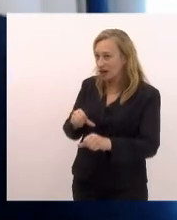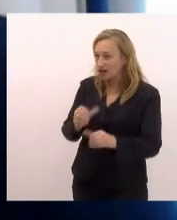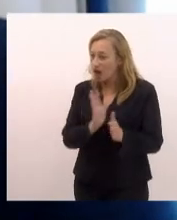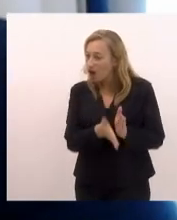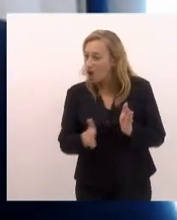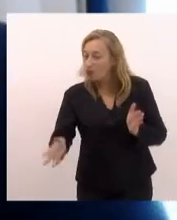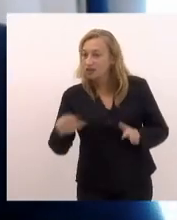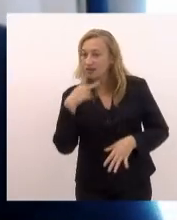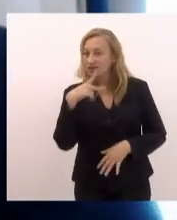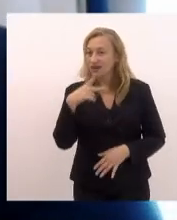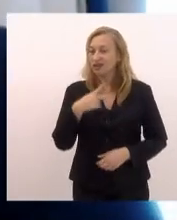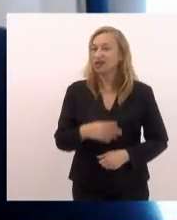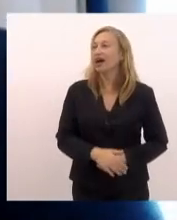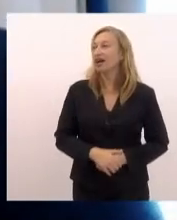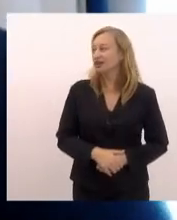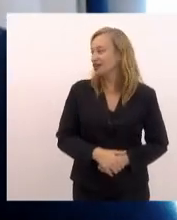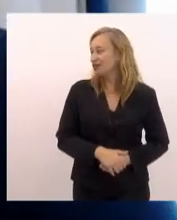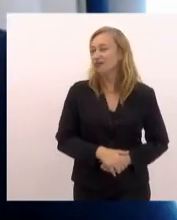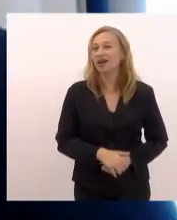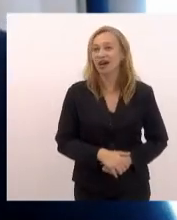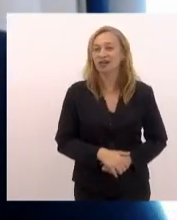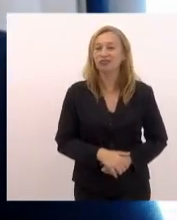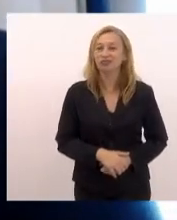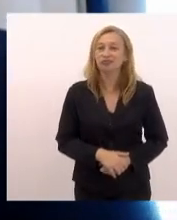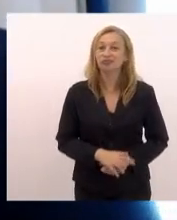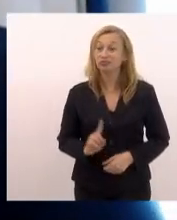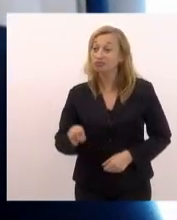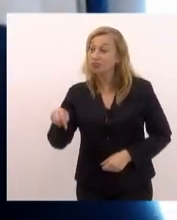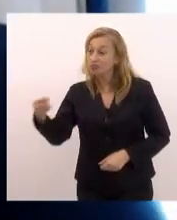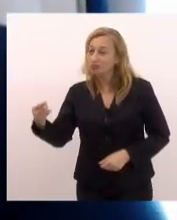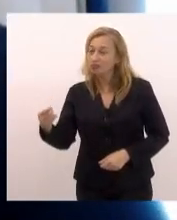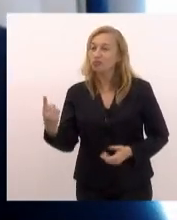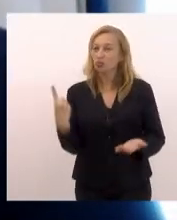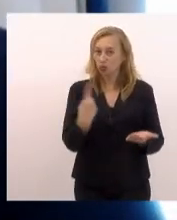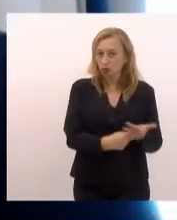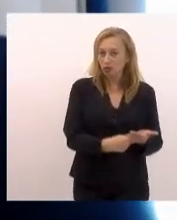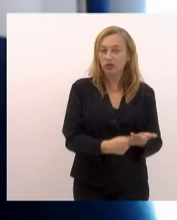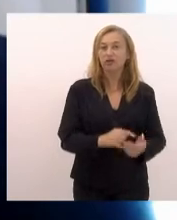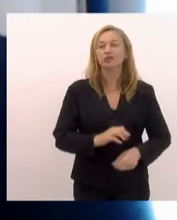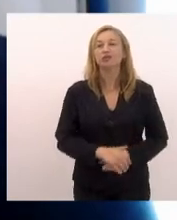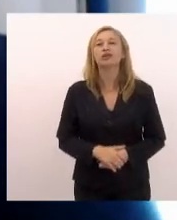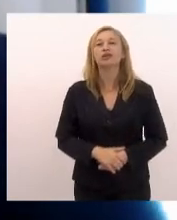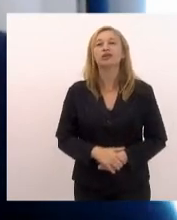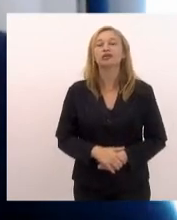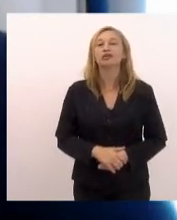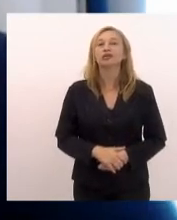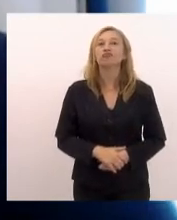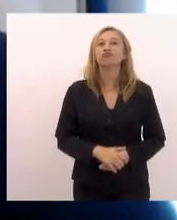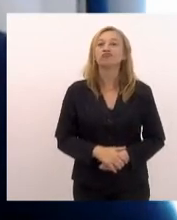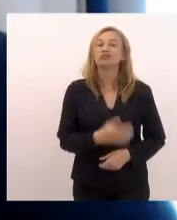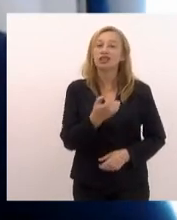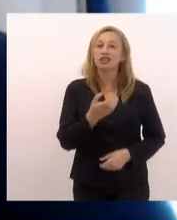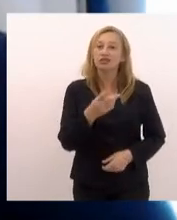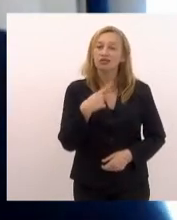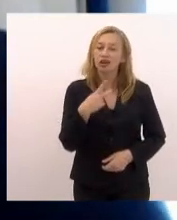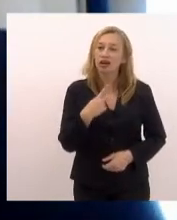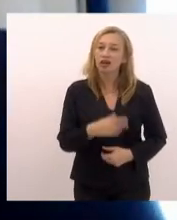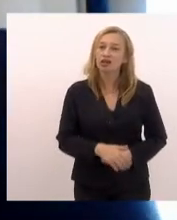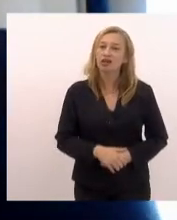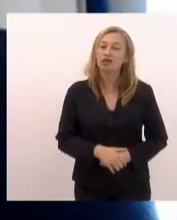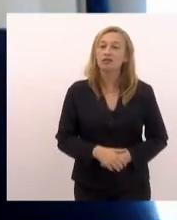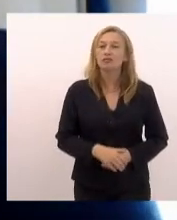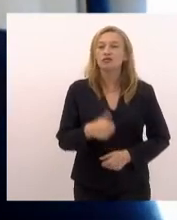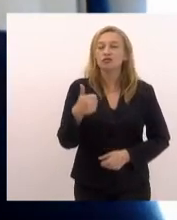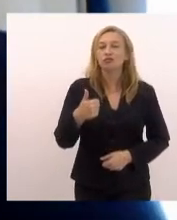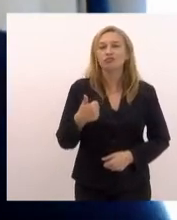com um problema de tempo, tenho uma outra agenda, né, imediatamente, mas não queria deixar de falar, em primeiro